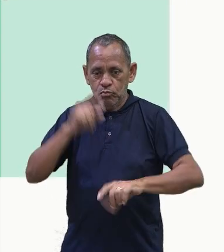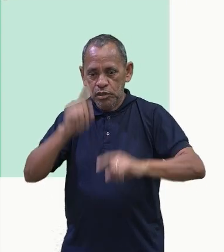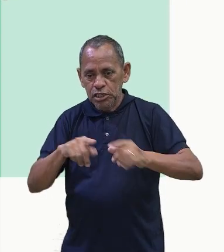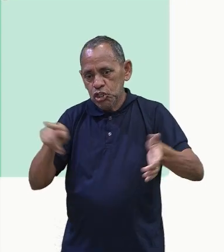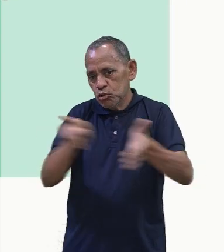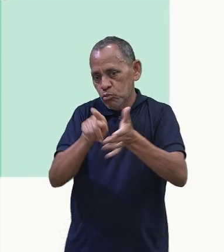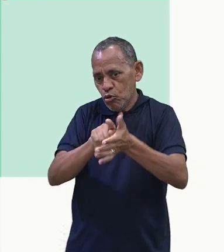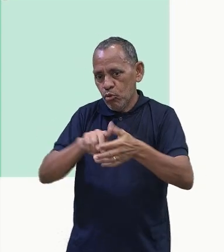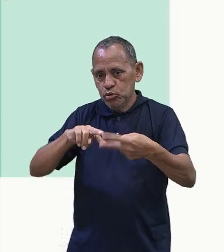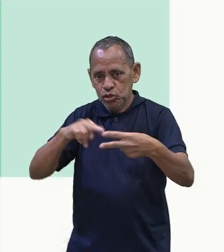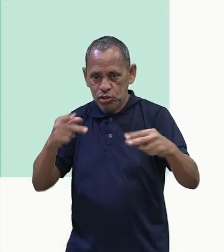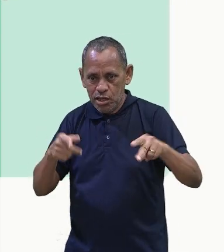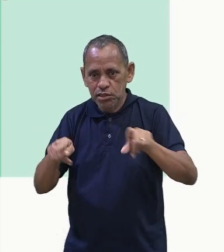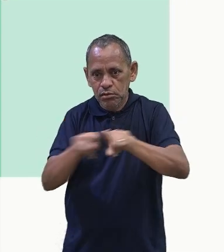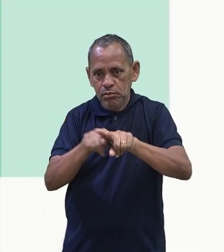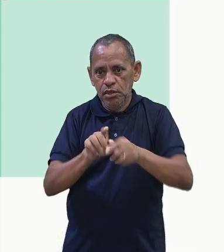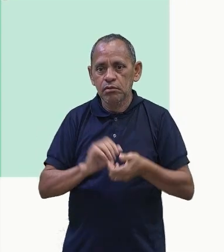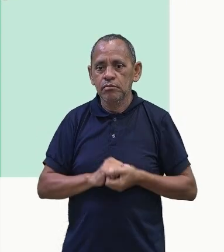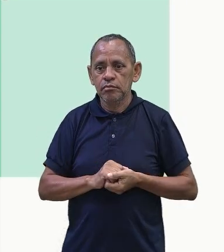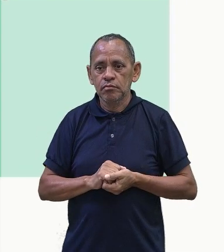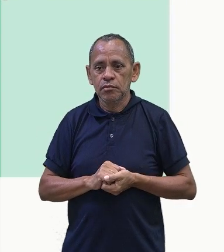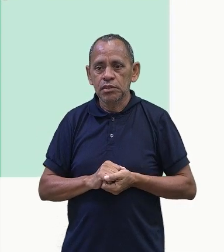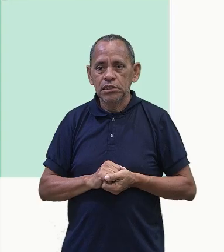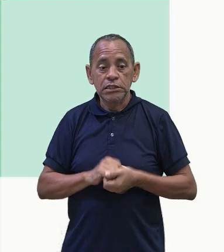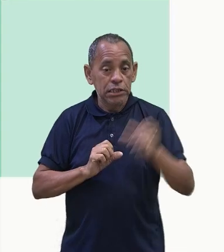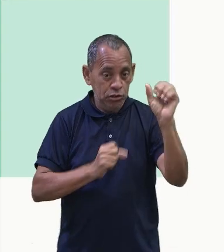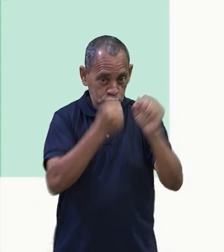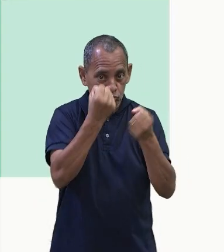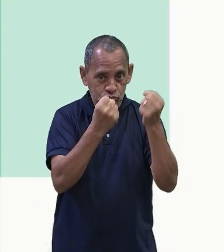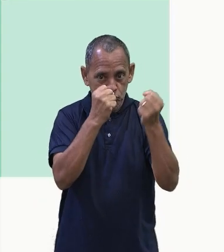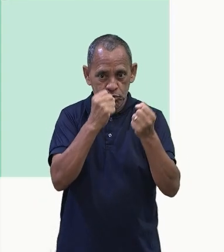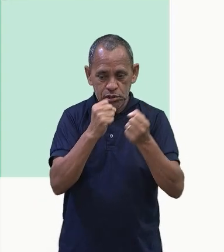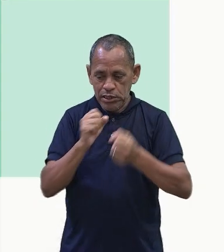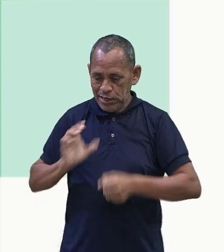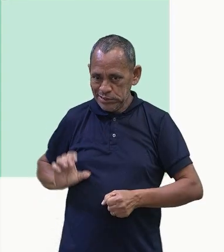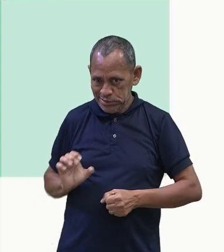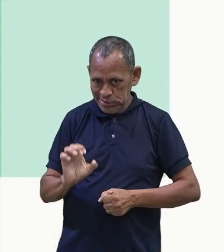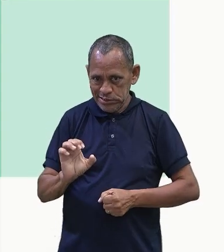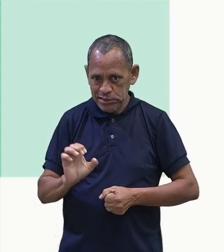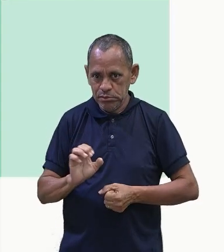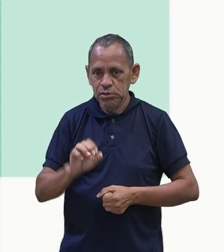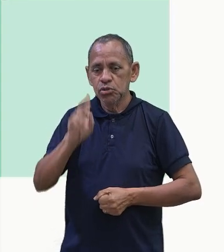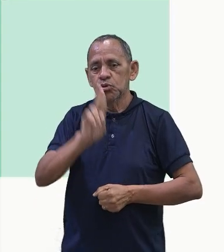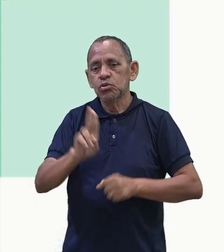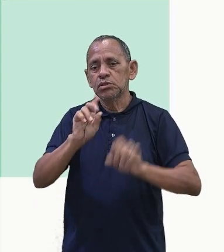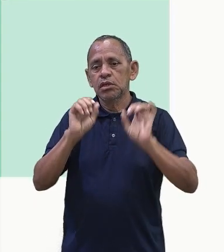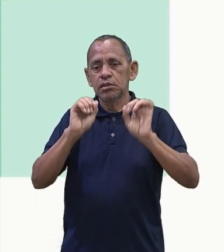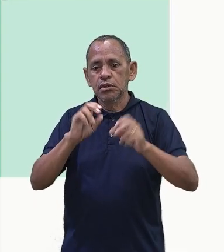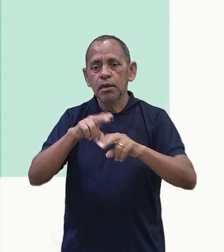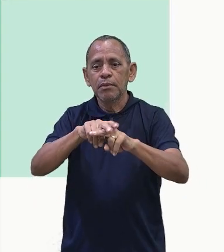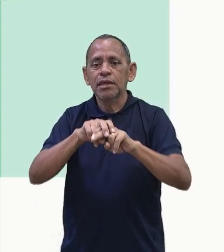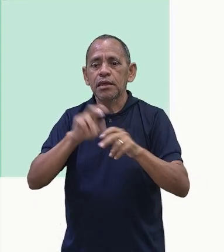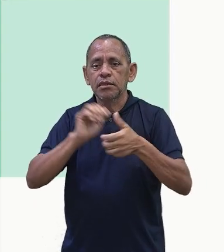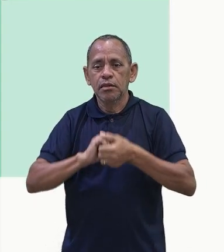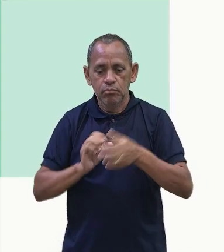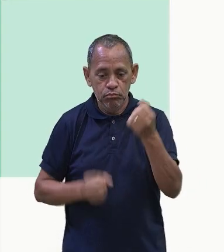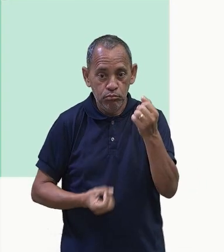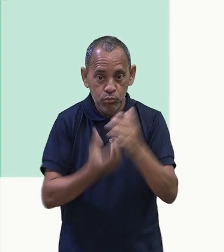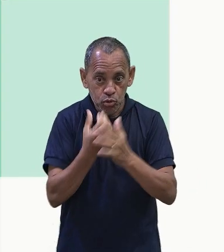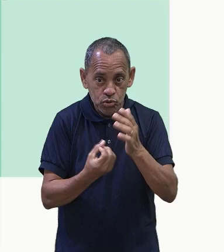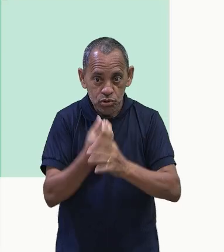câncer. Na indústria, essas enzimas recombinantes, elas são utilizadas para a produção, por exemplo,